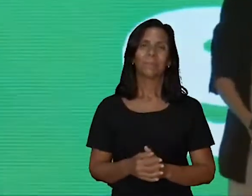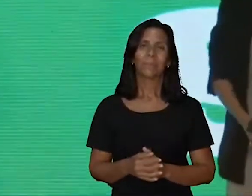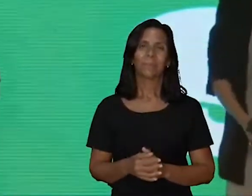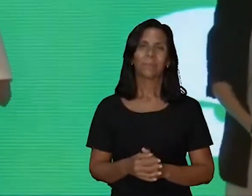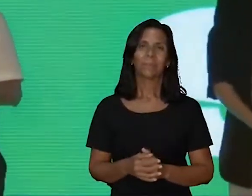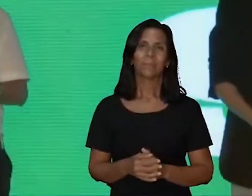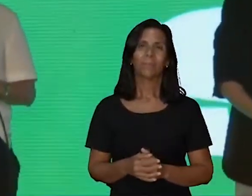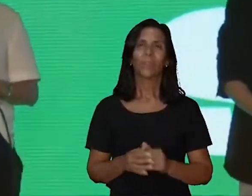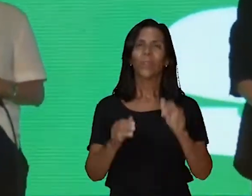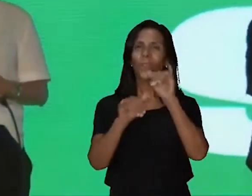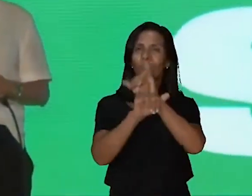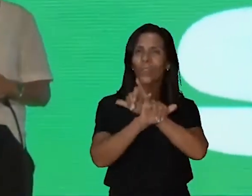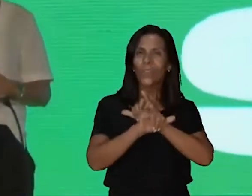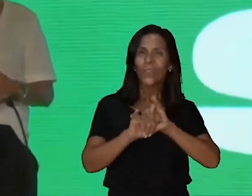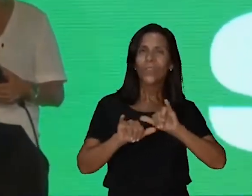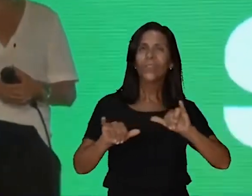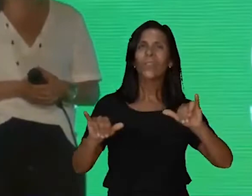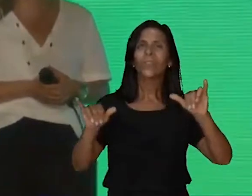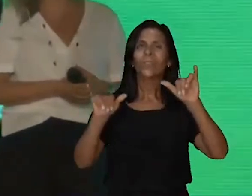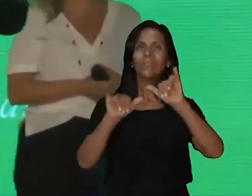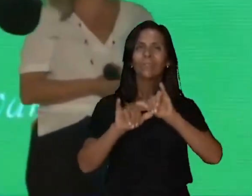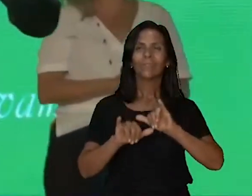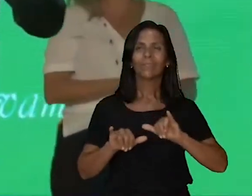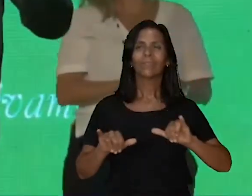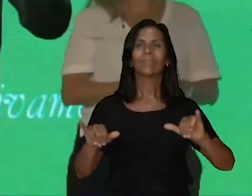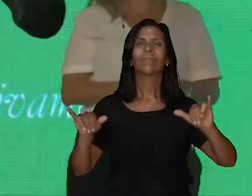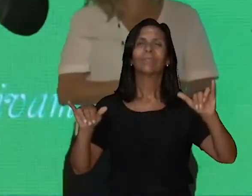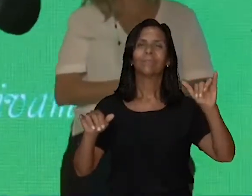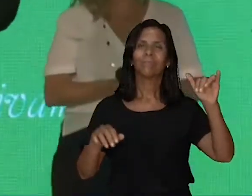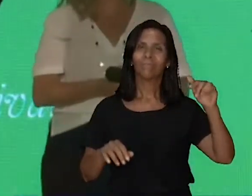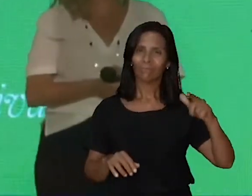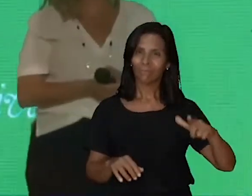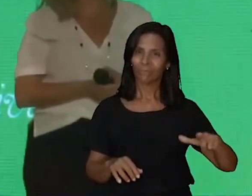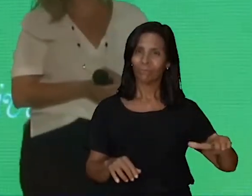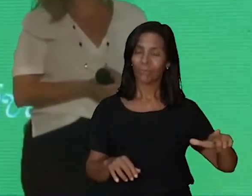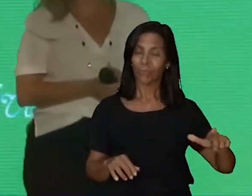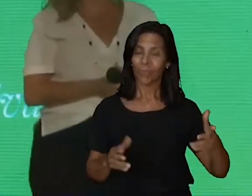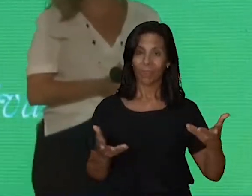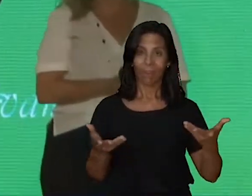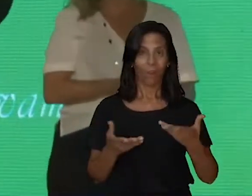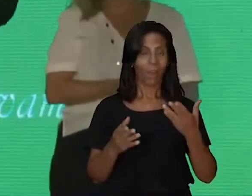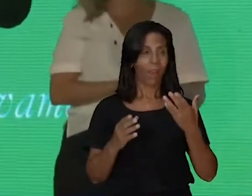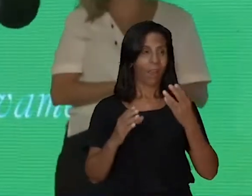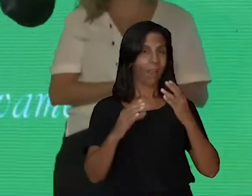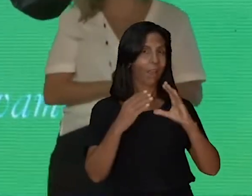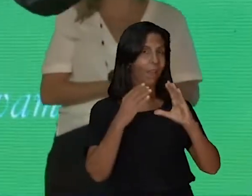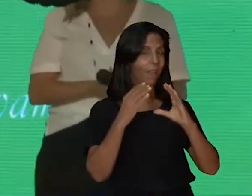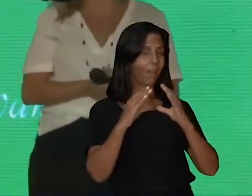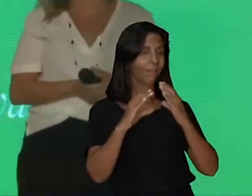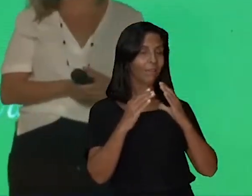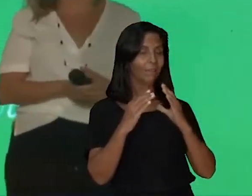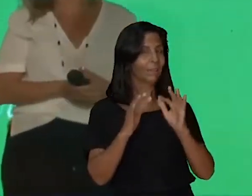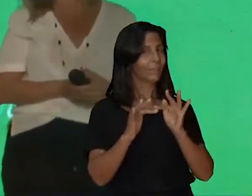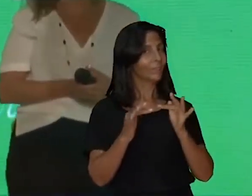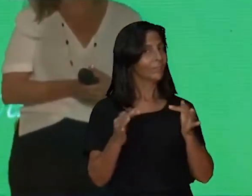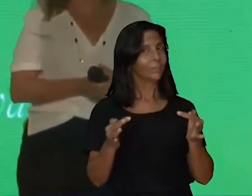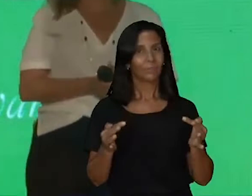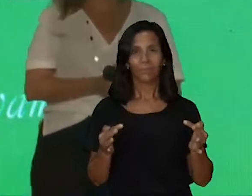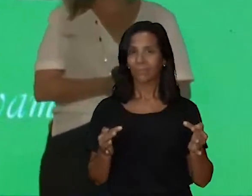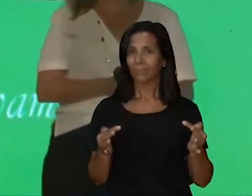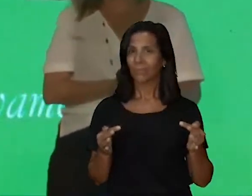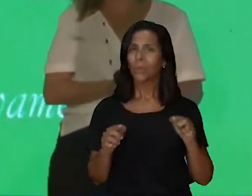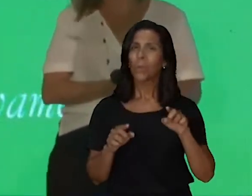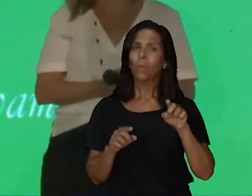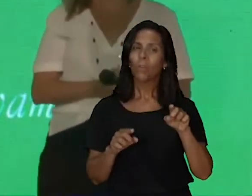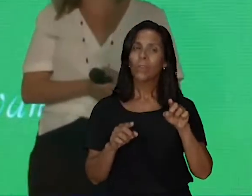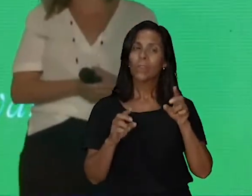Nós vamos declarar isso de novo cantando, mas você não vai só cantar. Você vai olhar para aquilo que precisa mudar na